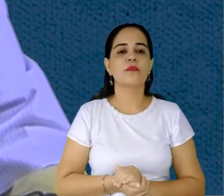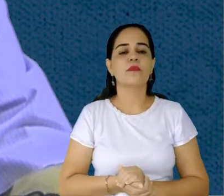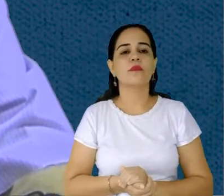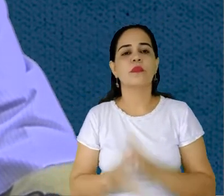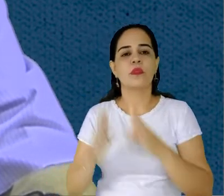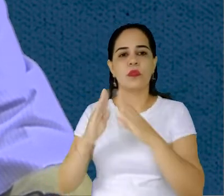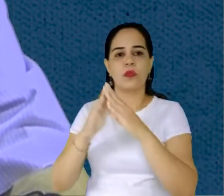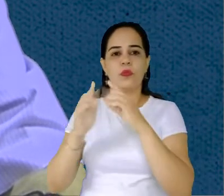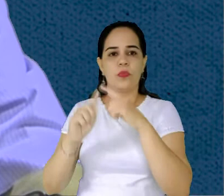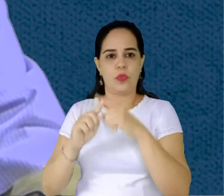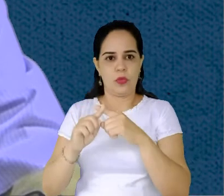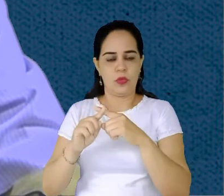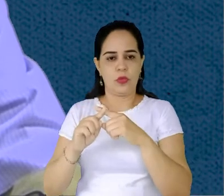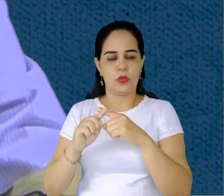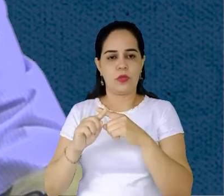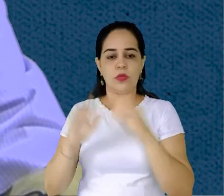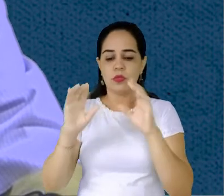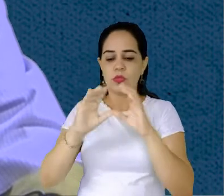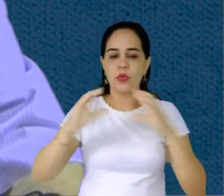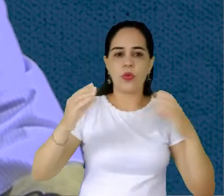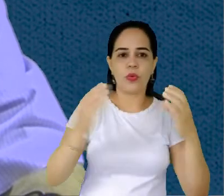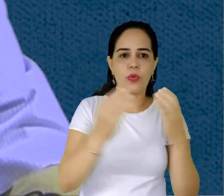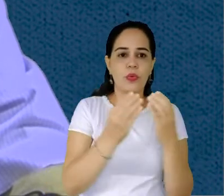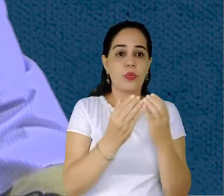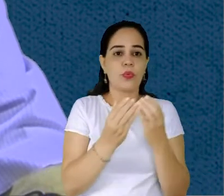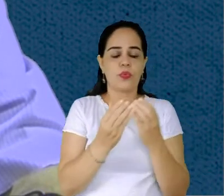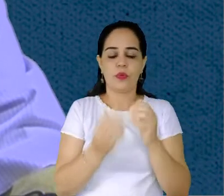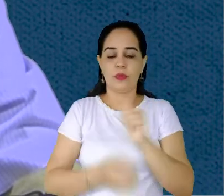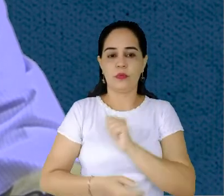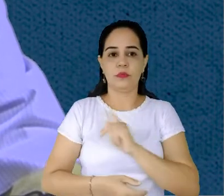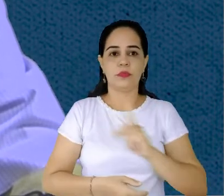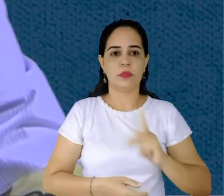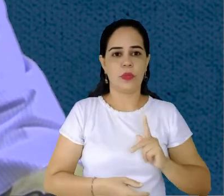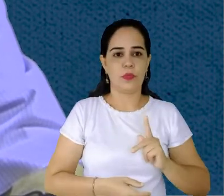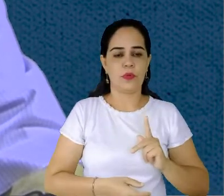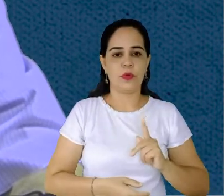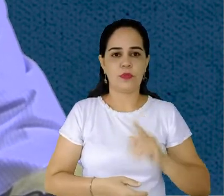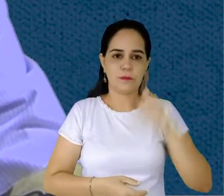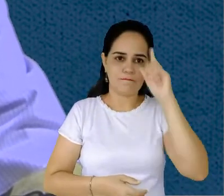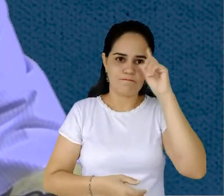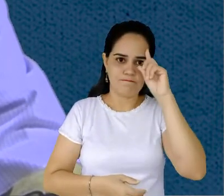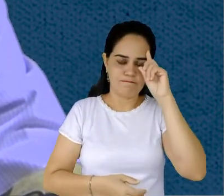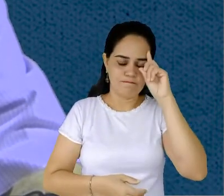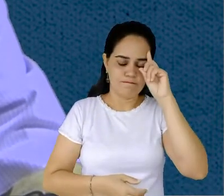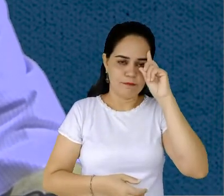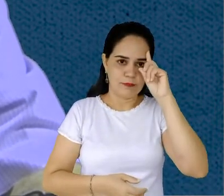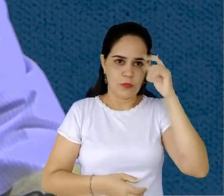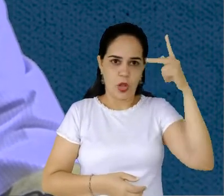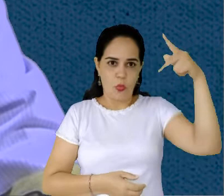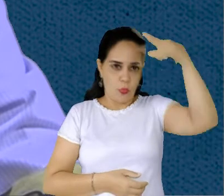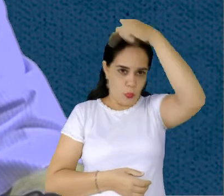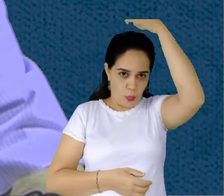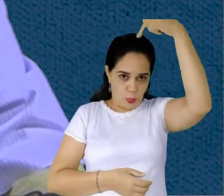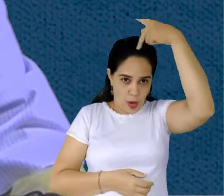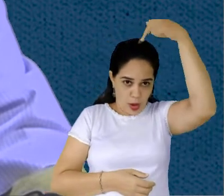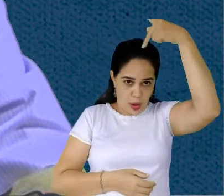O Espírito Santo é enviado sobre a comunidade dos apóstolos naquele dia de